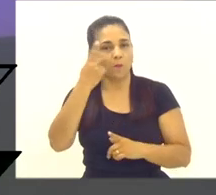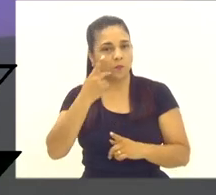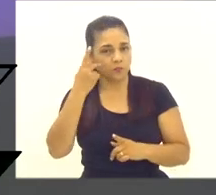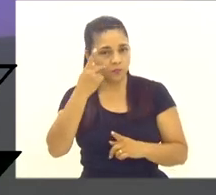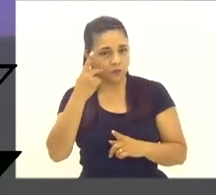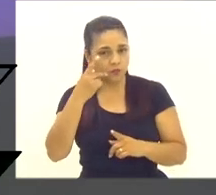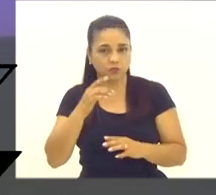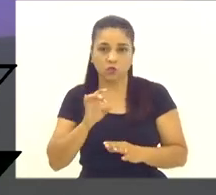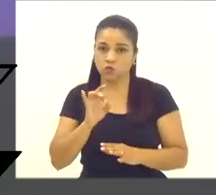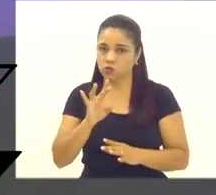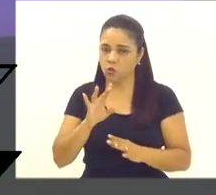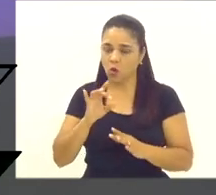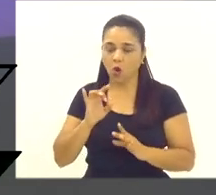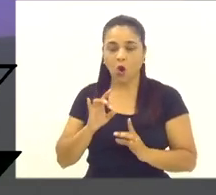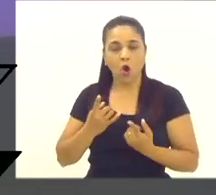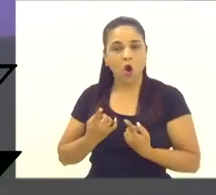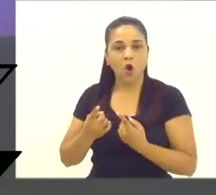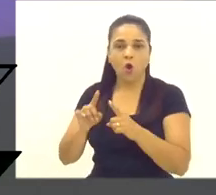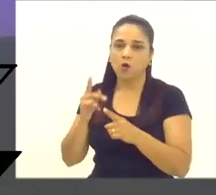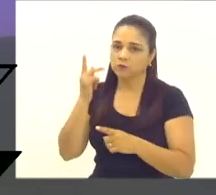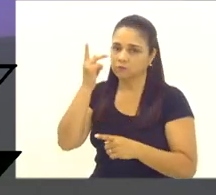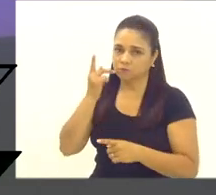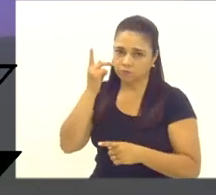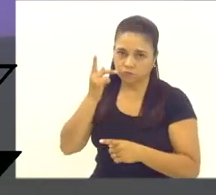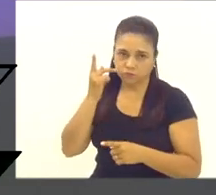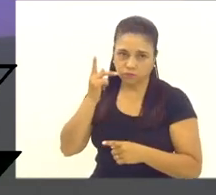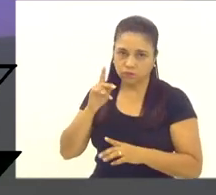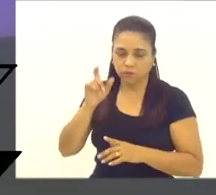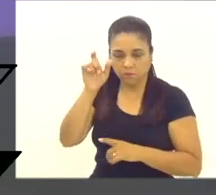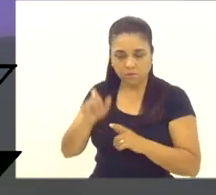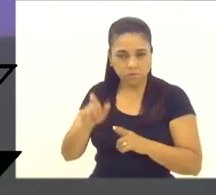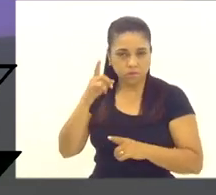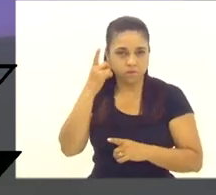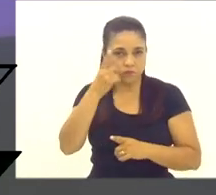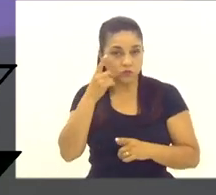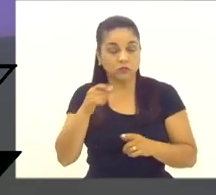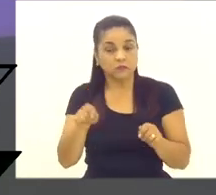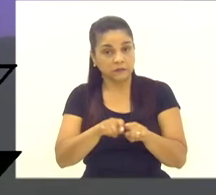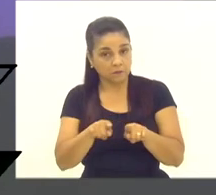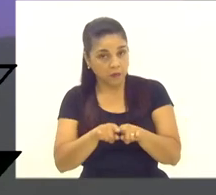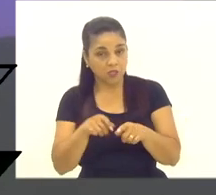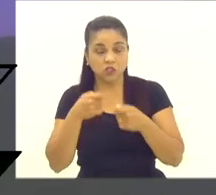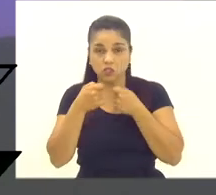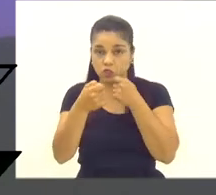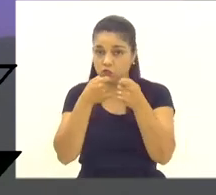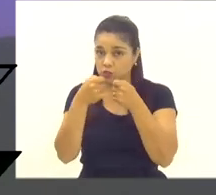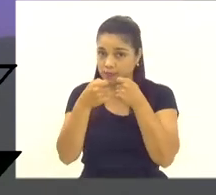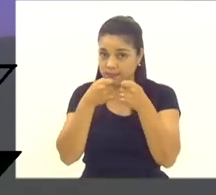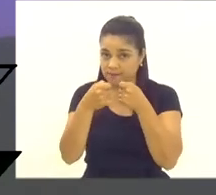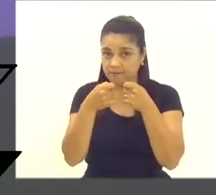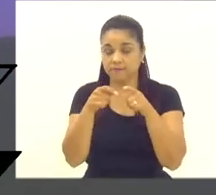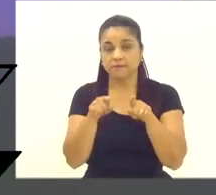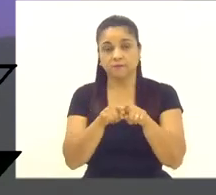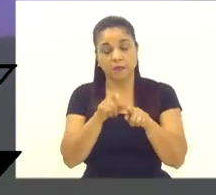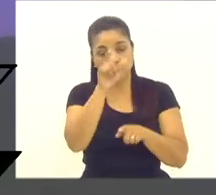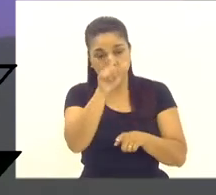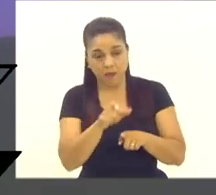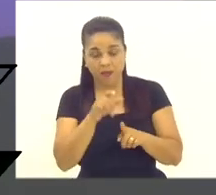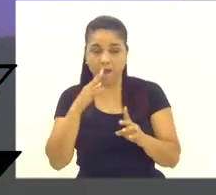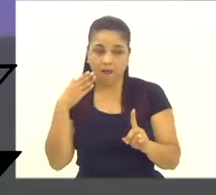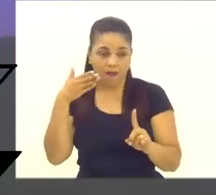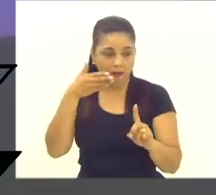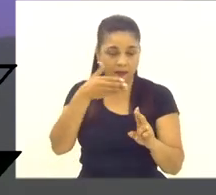contra candidaturas e políticos Mas também muitas vezes contra jornalistas né que são bastante alvos também